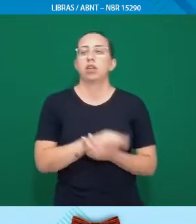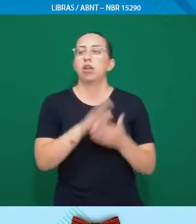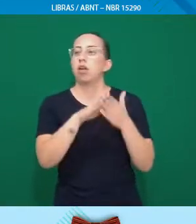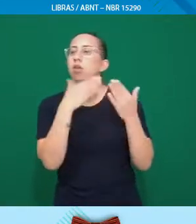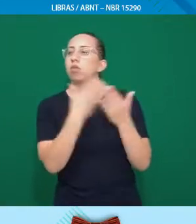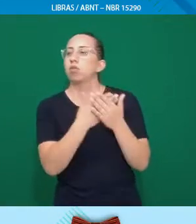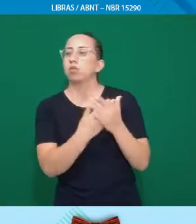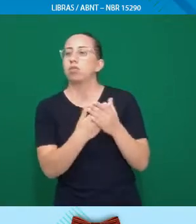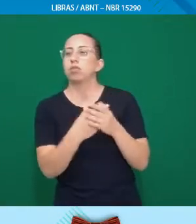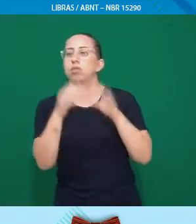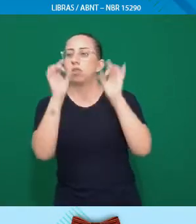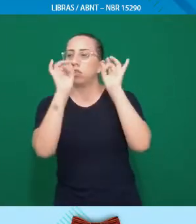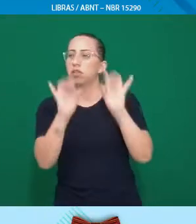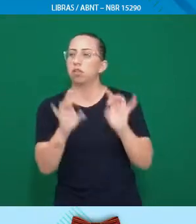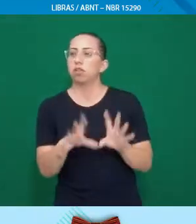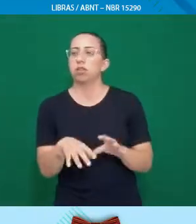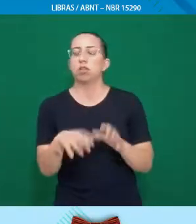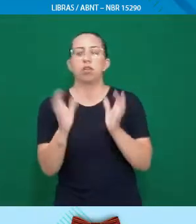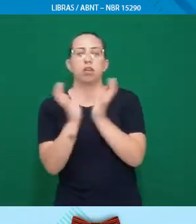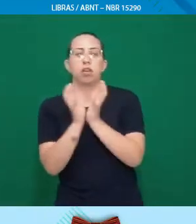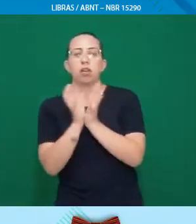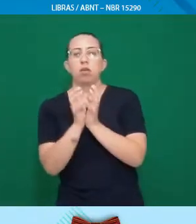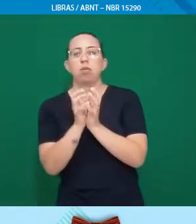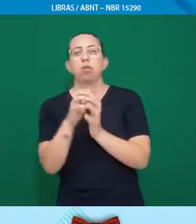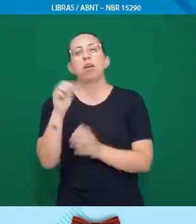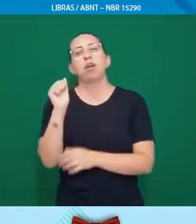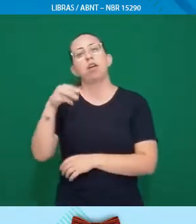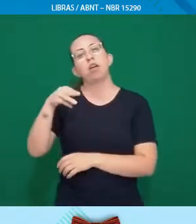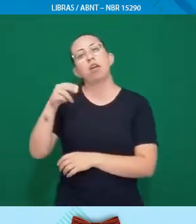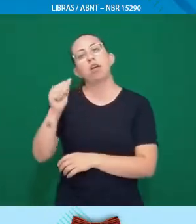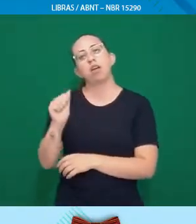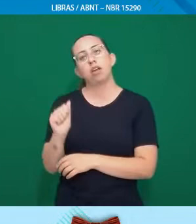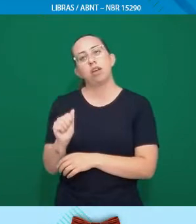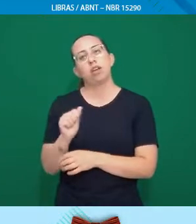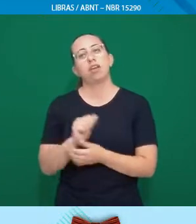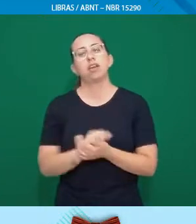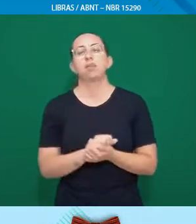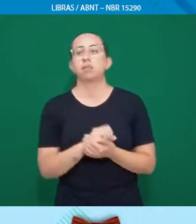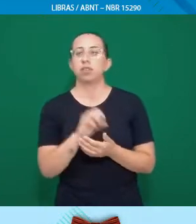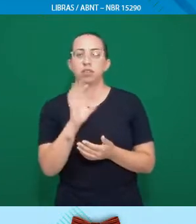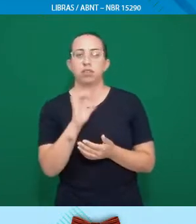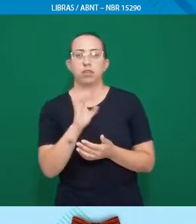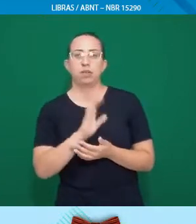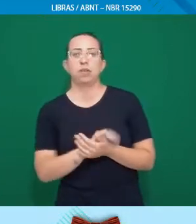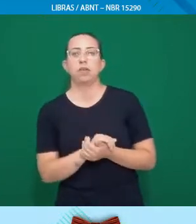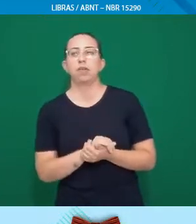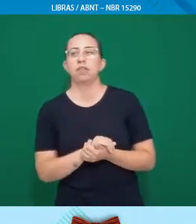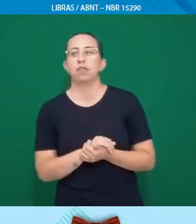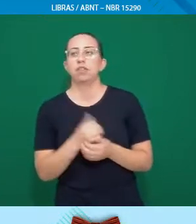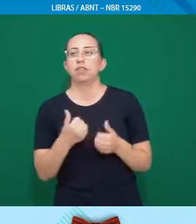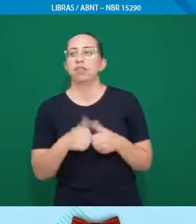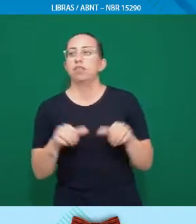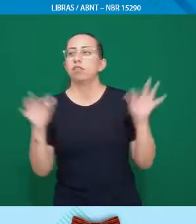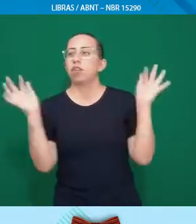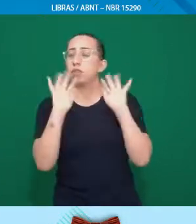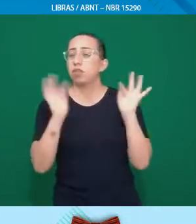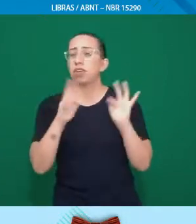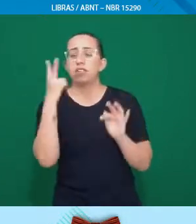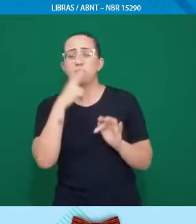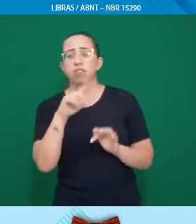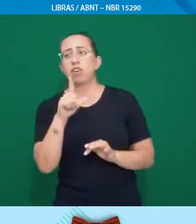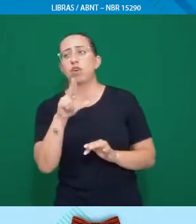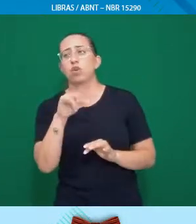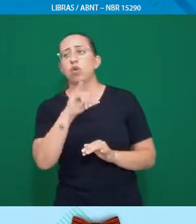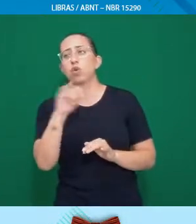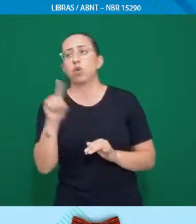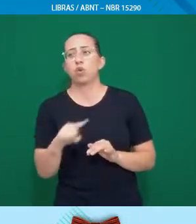escolas especiais ou uma pai ama hoje nós temos um projeto muito lindo eu fico muito feliz de ver o Luiz Augusto aqui com